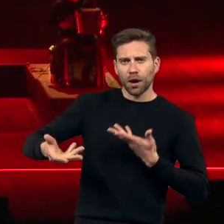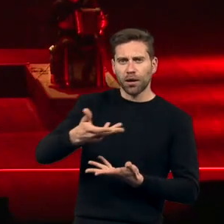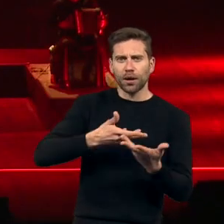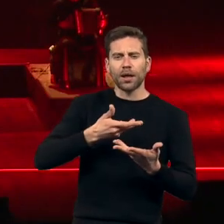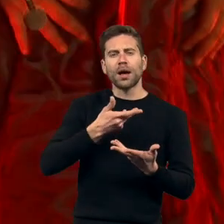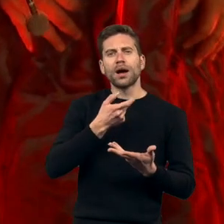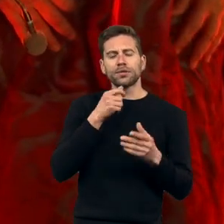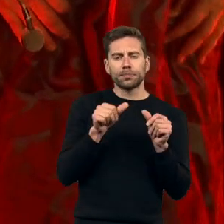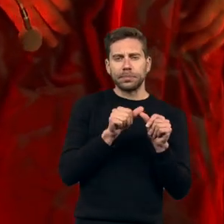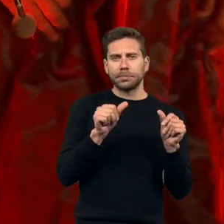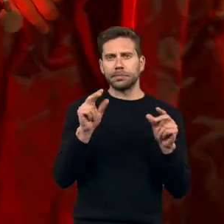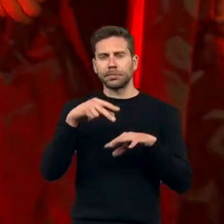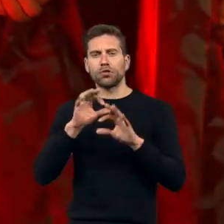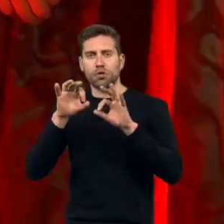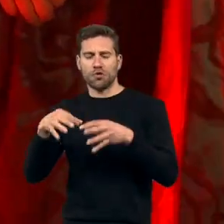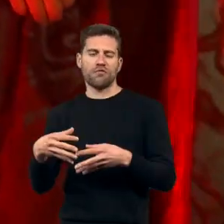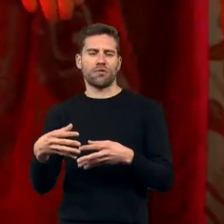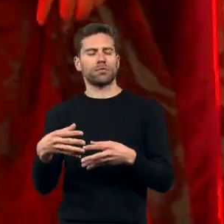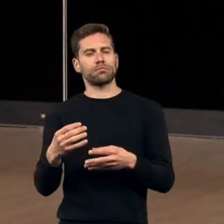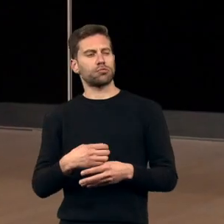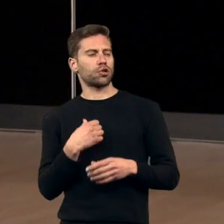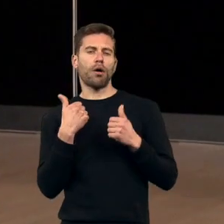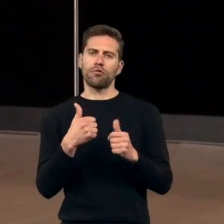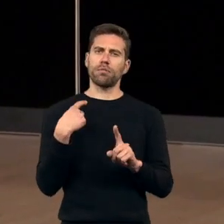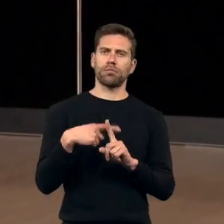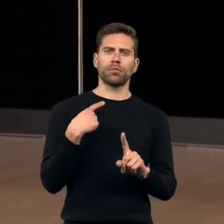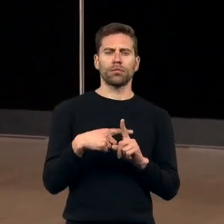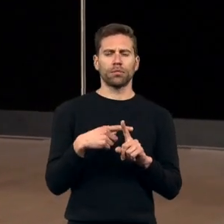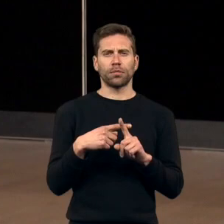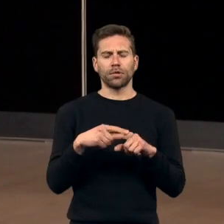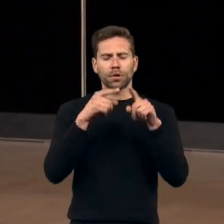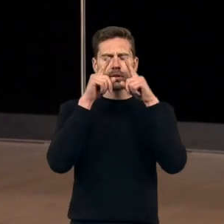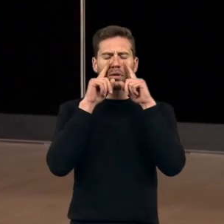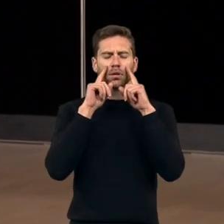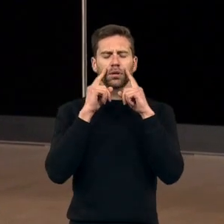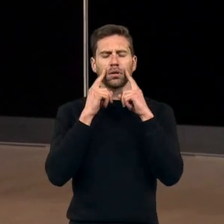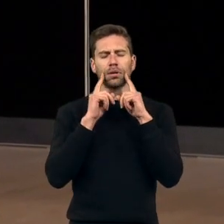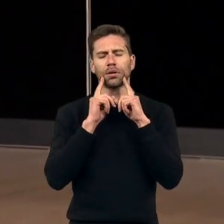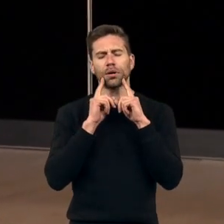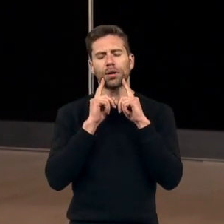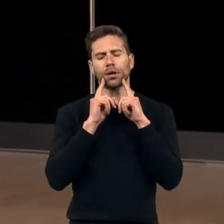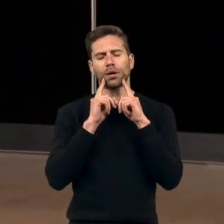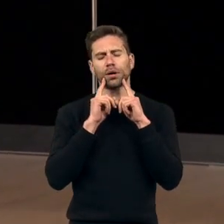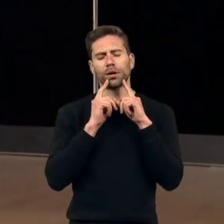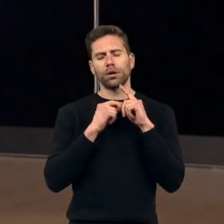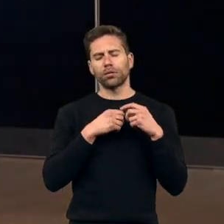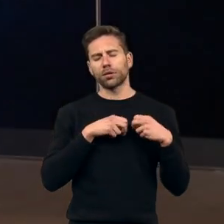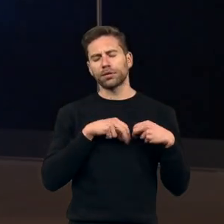coisas correrem bem, tem corrido quase sempre bem, as lágrimas caem e lavam o meu coração, como o poema diz, no final,